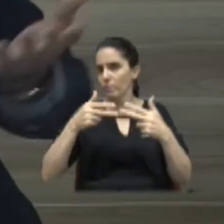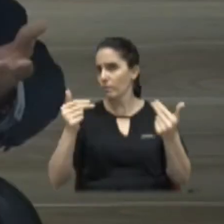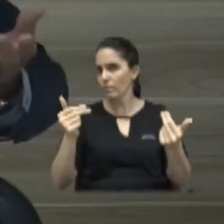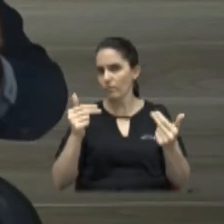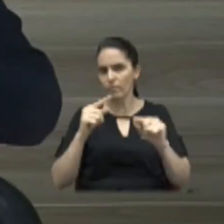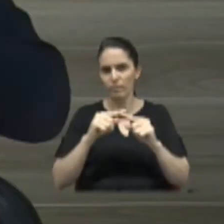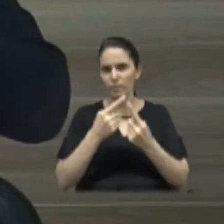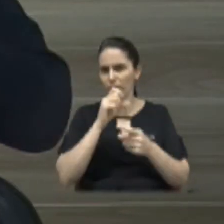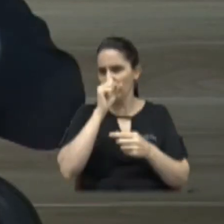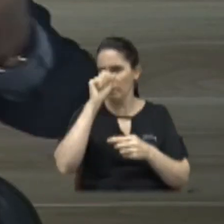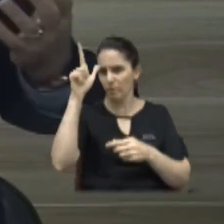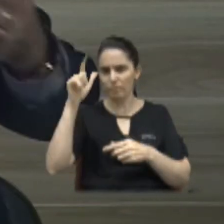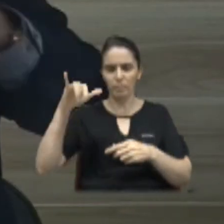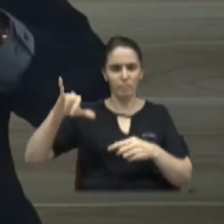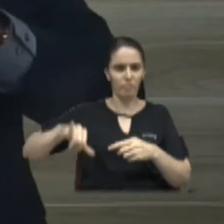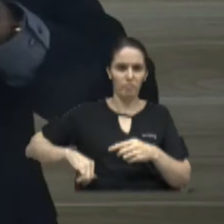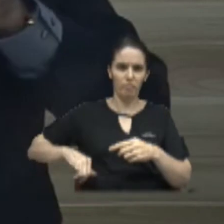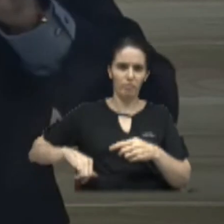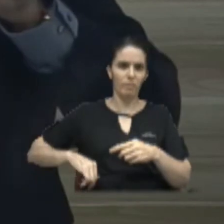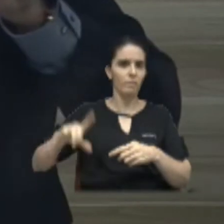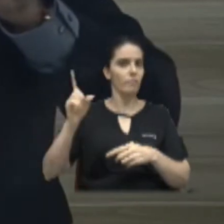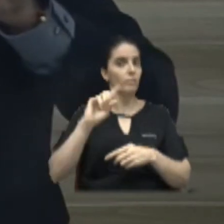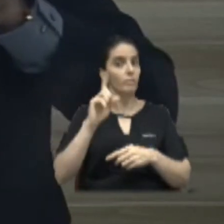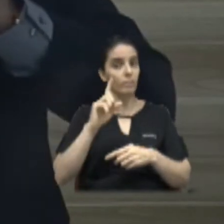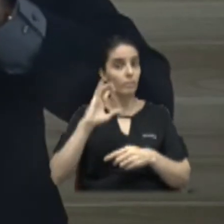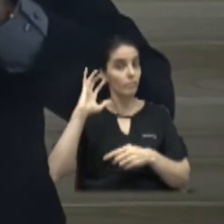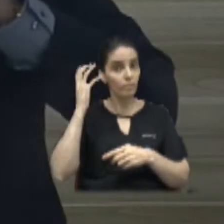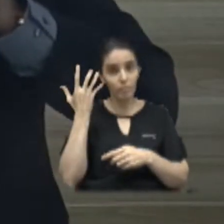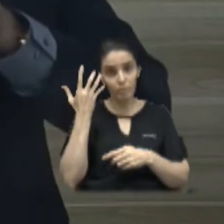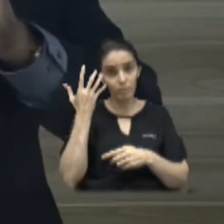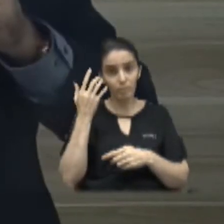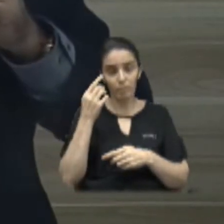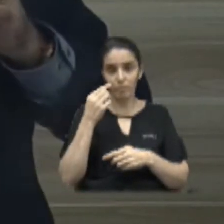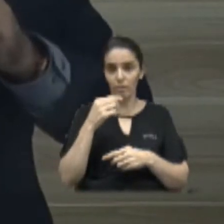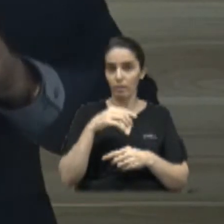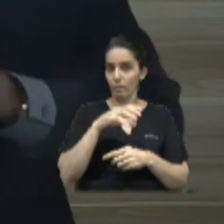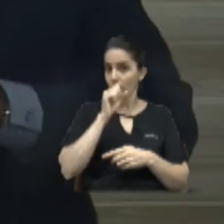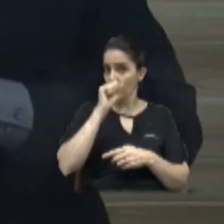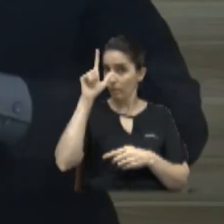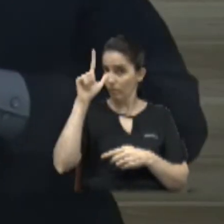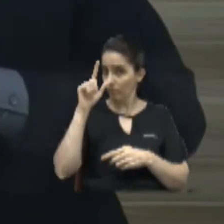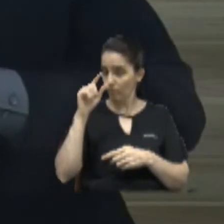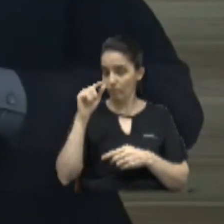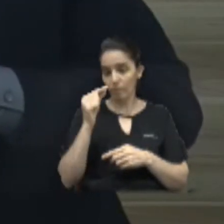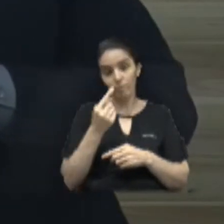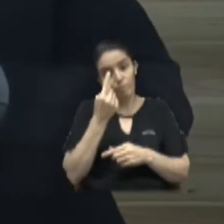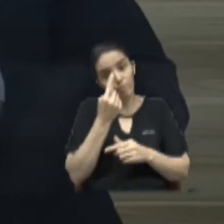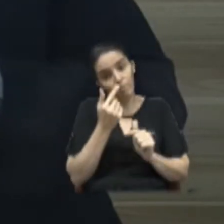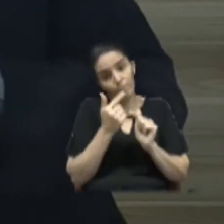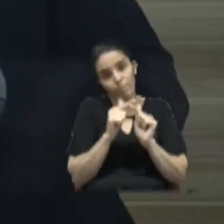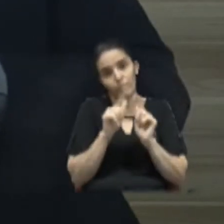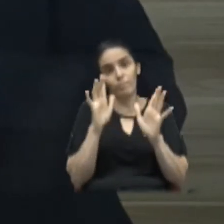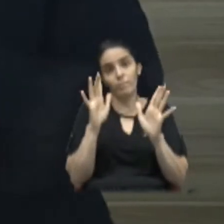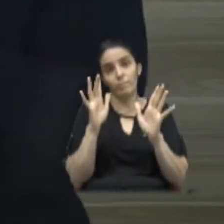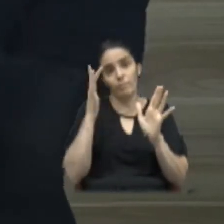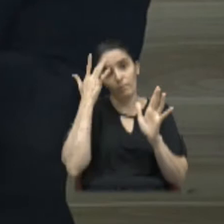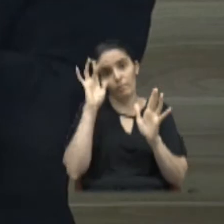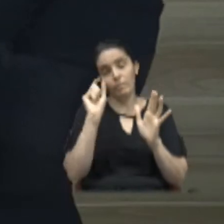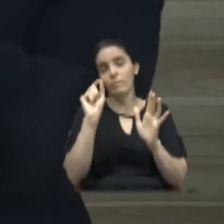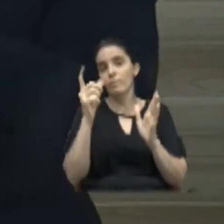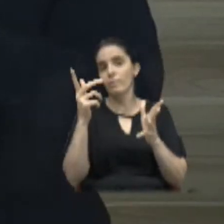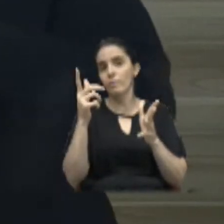Limeira aqui está sofrendo, somos coitados, não está acontecendo aqui por algum motivo, porque eu tenho contato. Acabei de ter informação